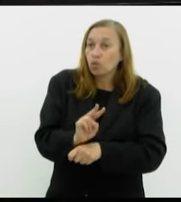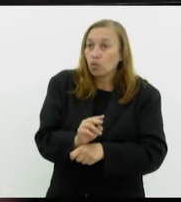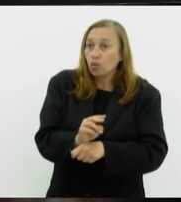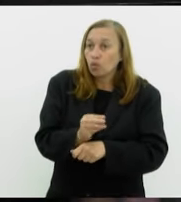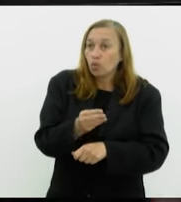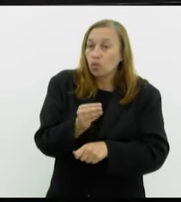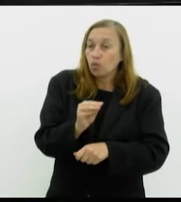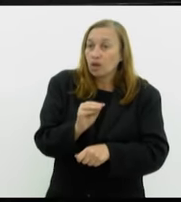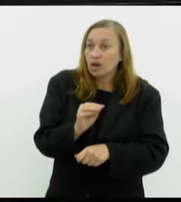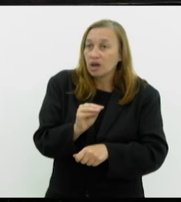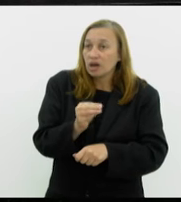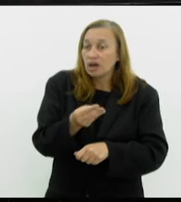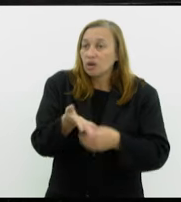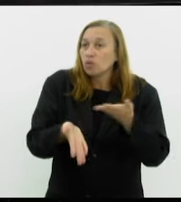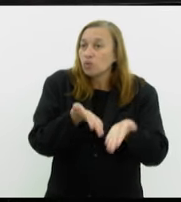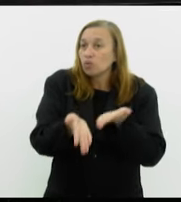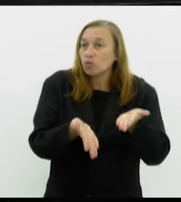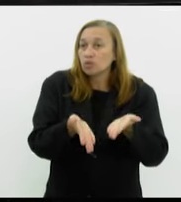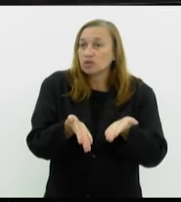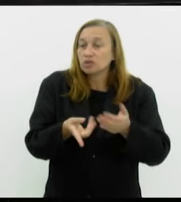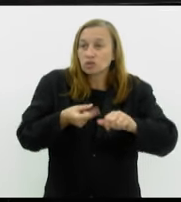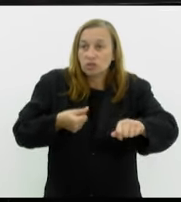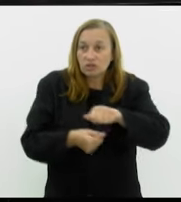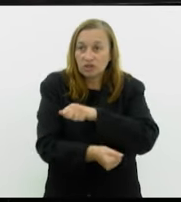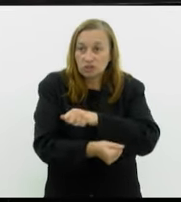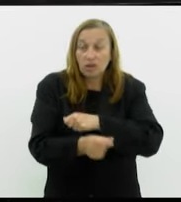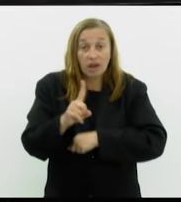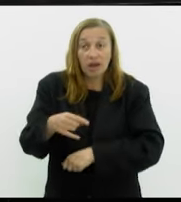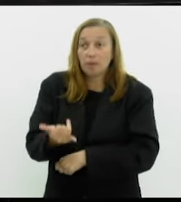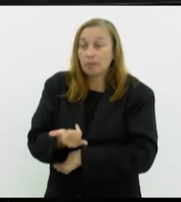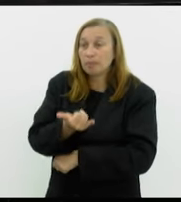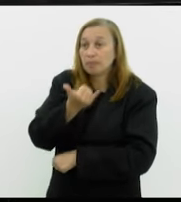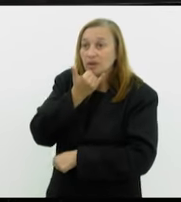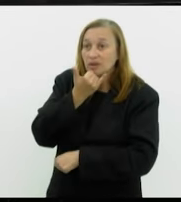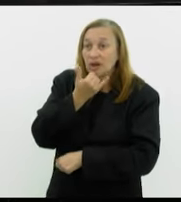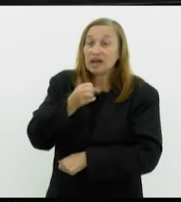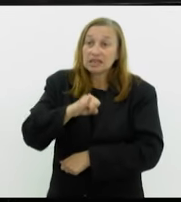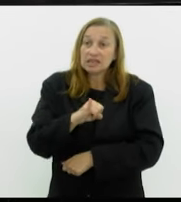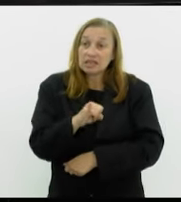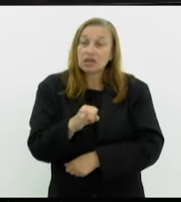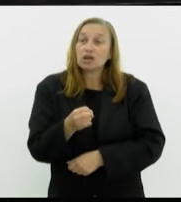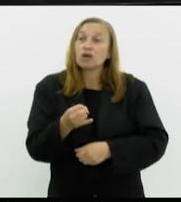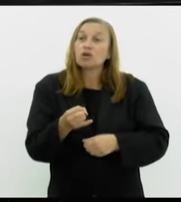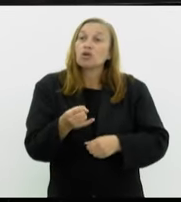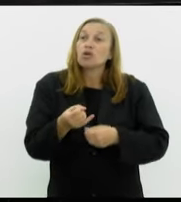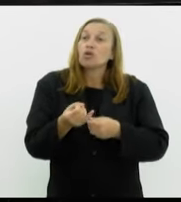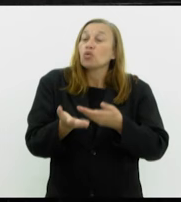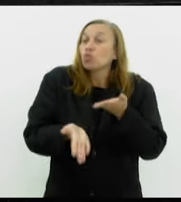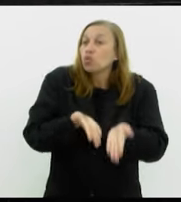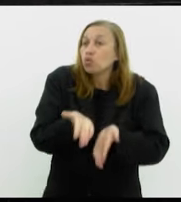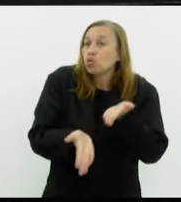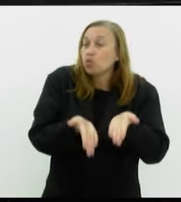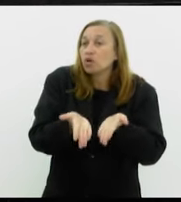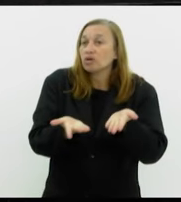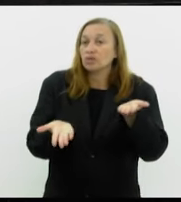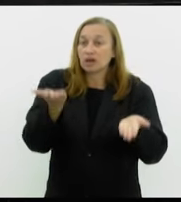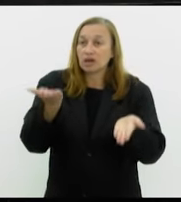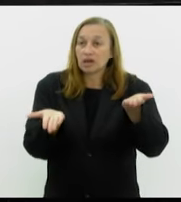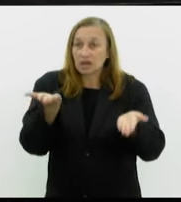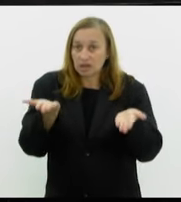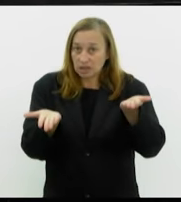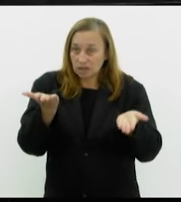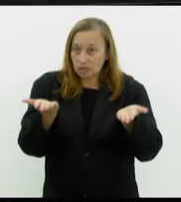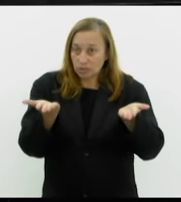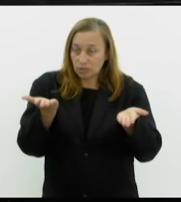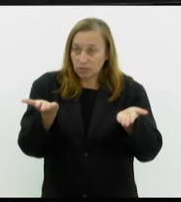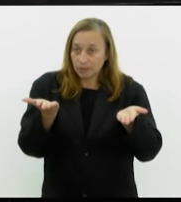ele é perdulário. Se ele cuida do equilíbrio fiscal, ele não gasta investimento, é